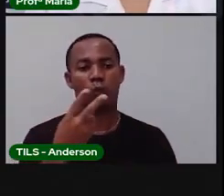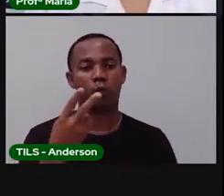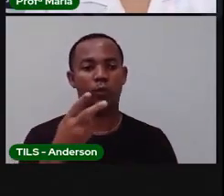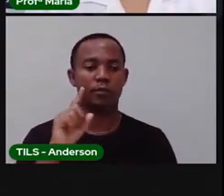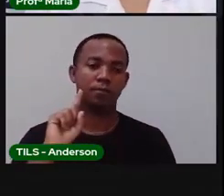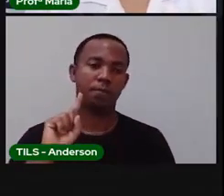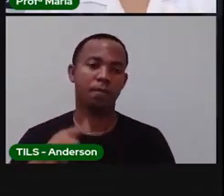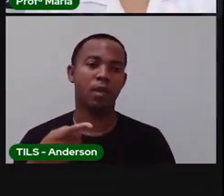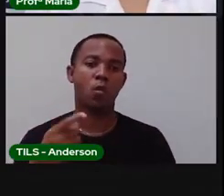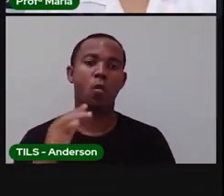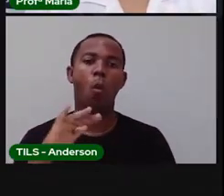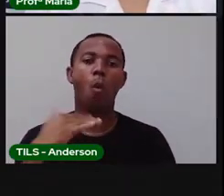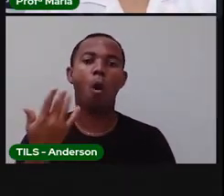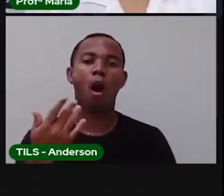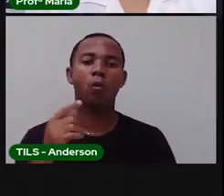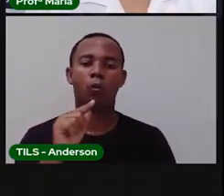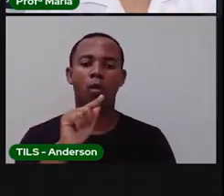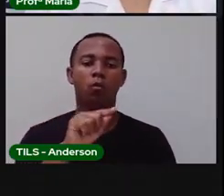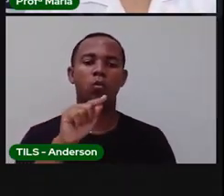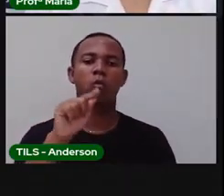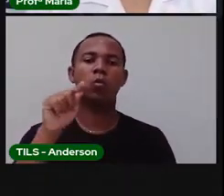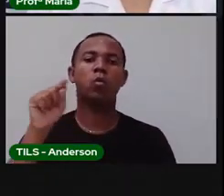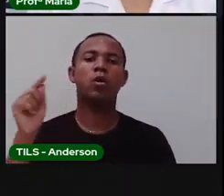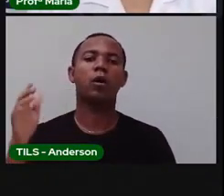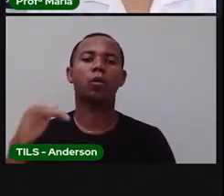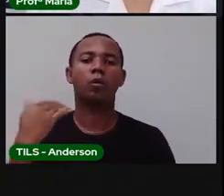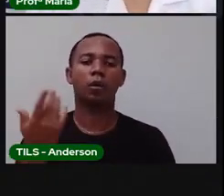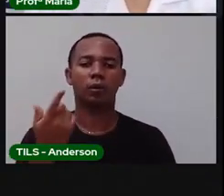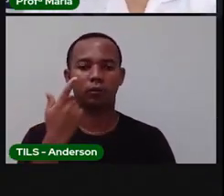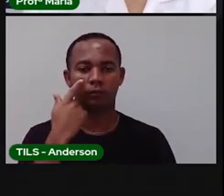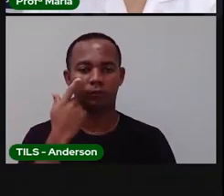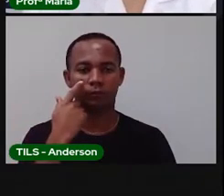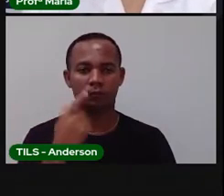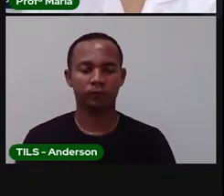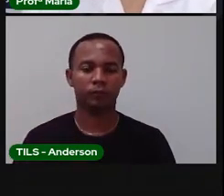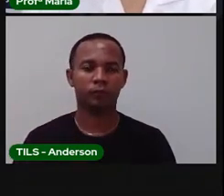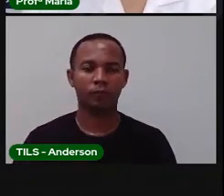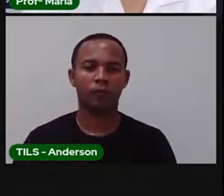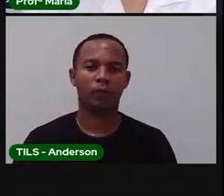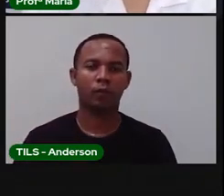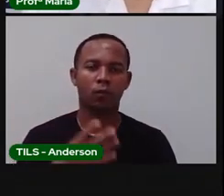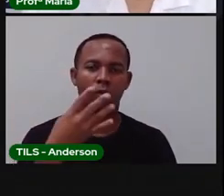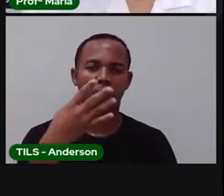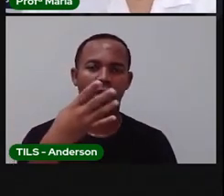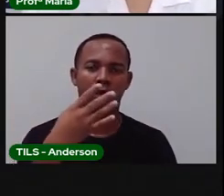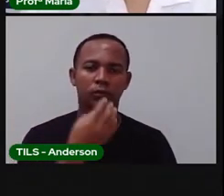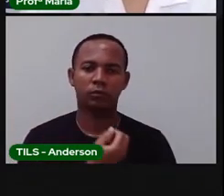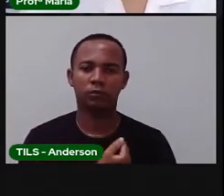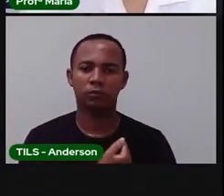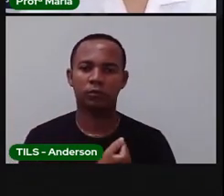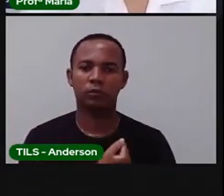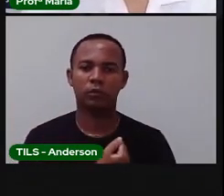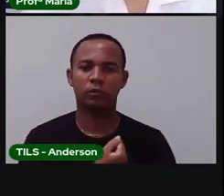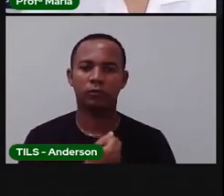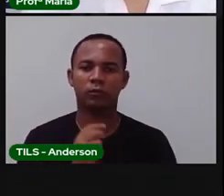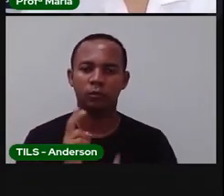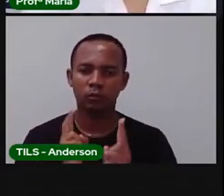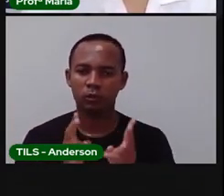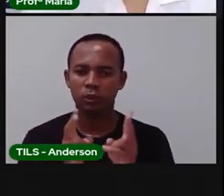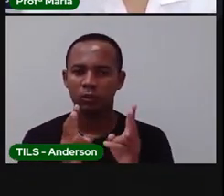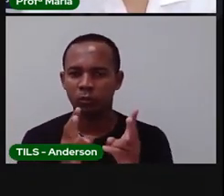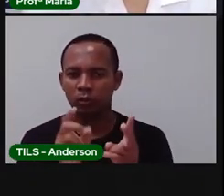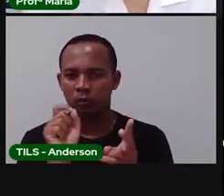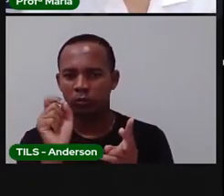E aí, ele está pulando de quanto em quanto, né? Questão 4. Continue